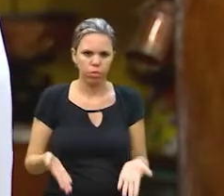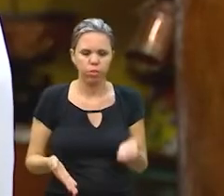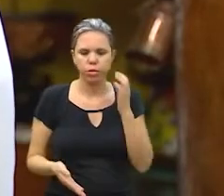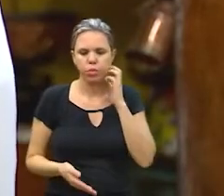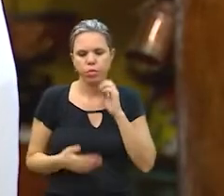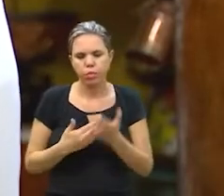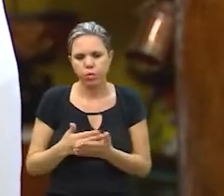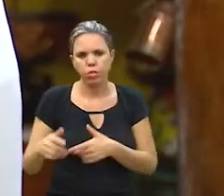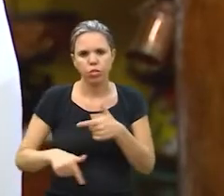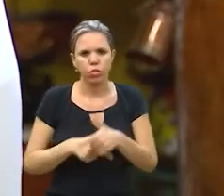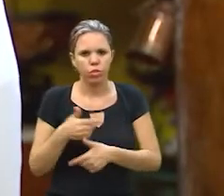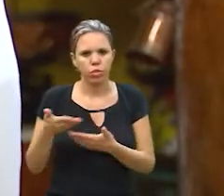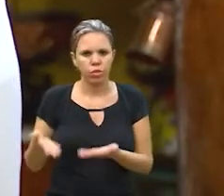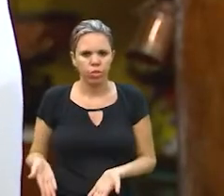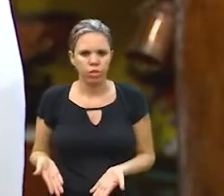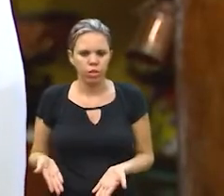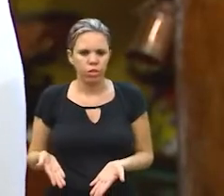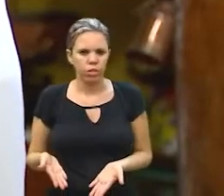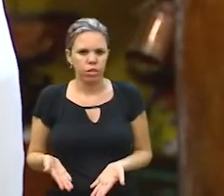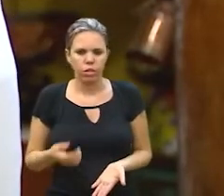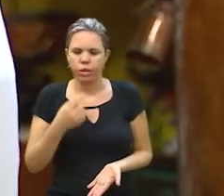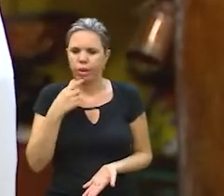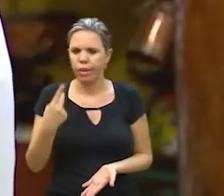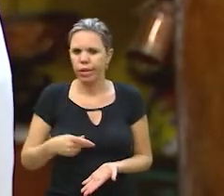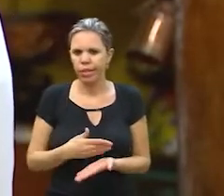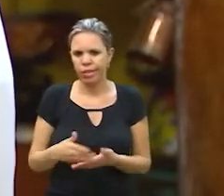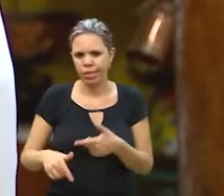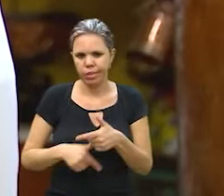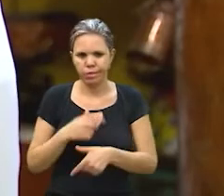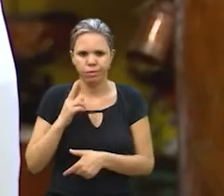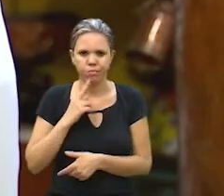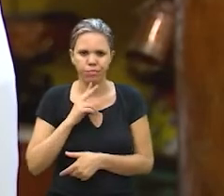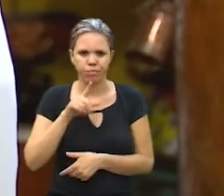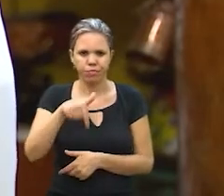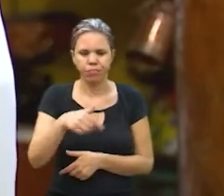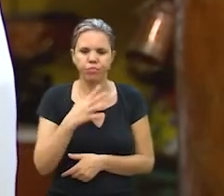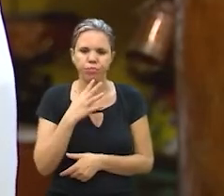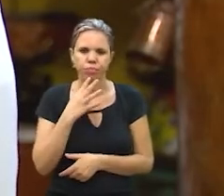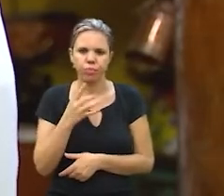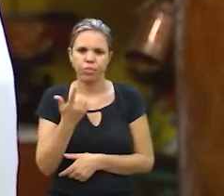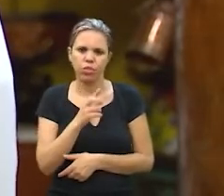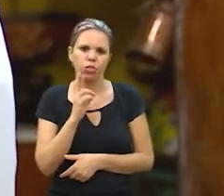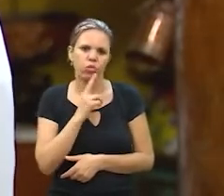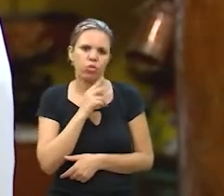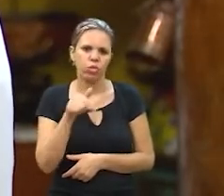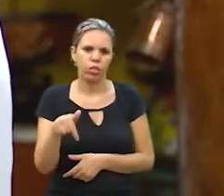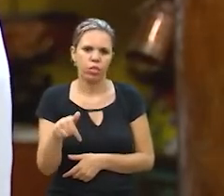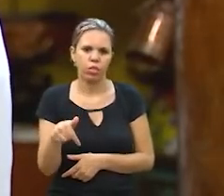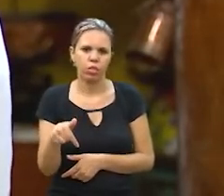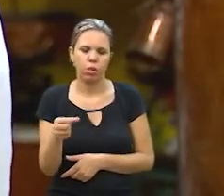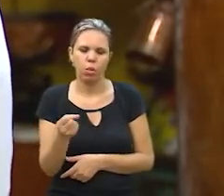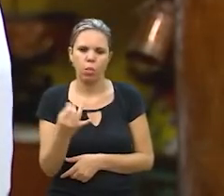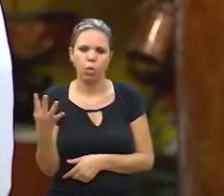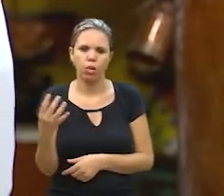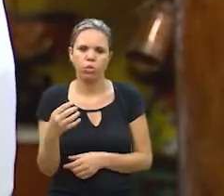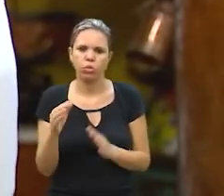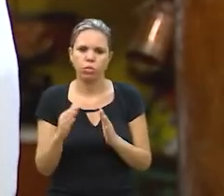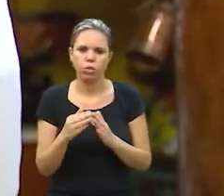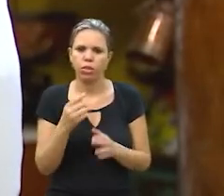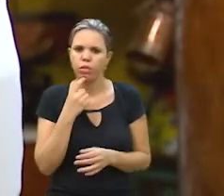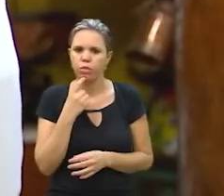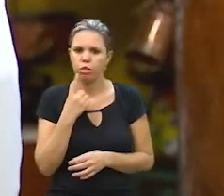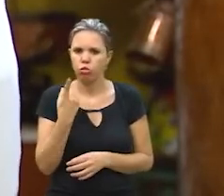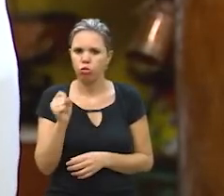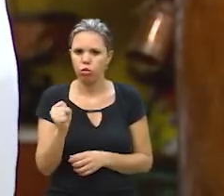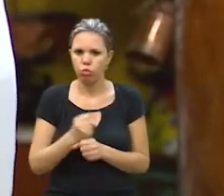comecei a trabalhar aqui em Campinas. Depois conheci esse outro restaurante que já faz... Há quanto tempo em Campinas?